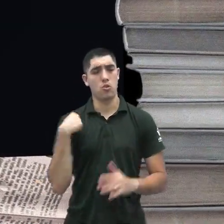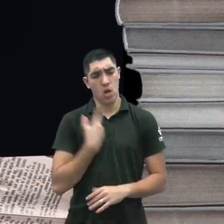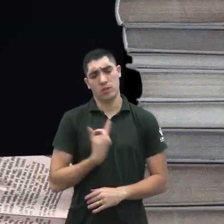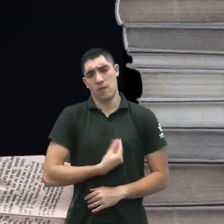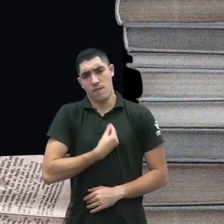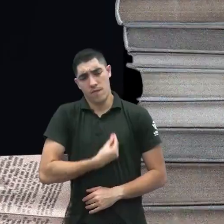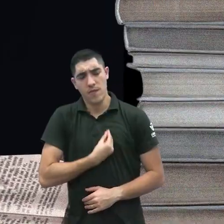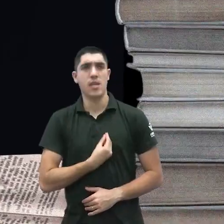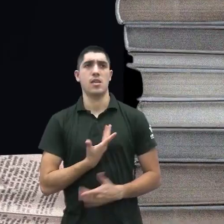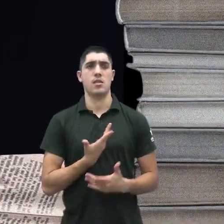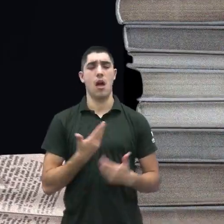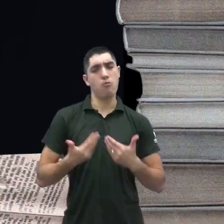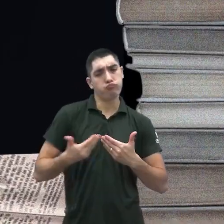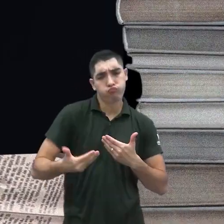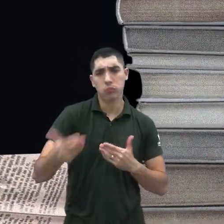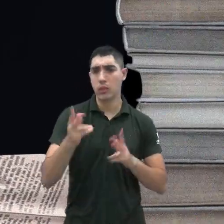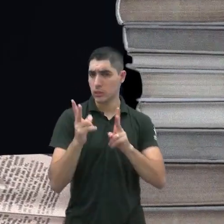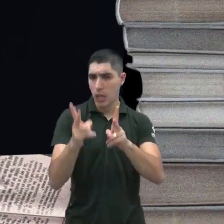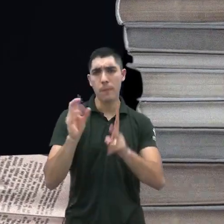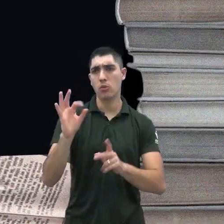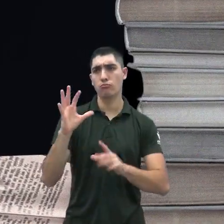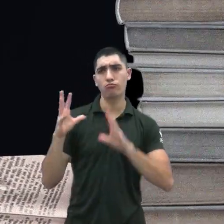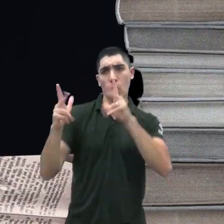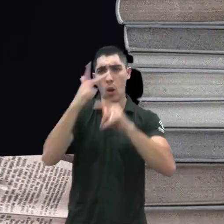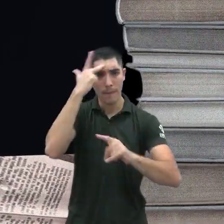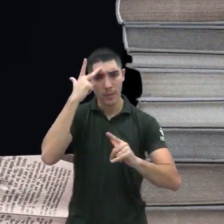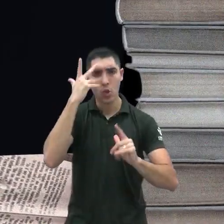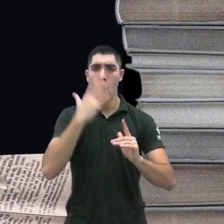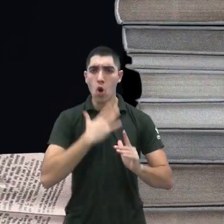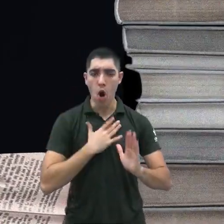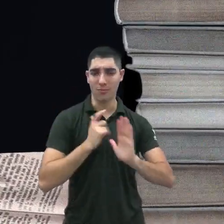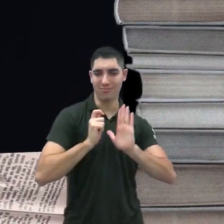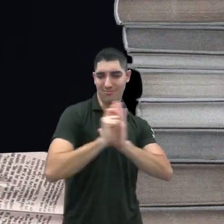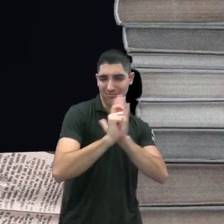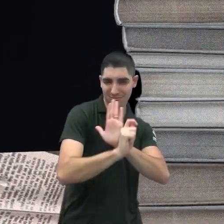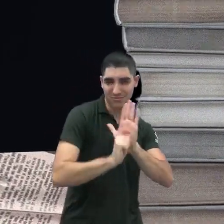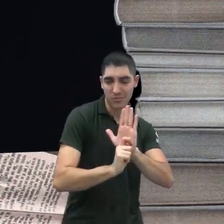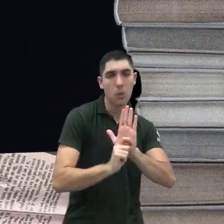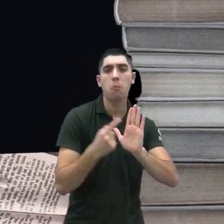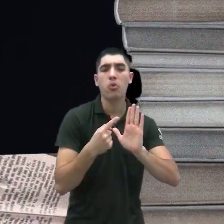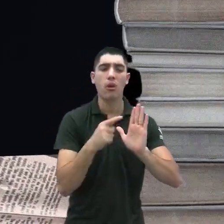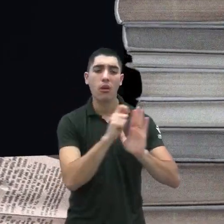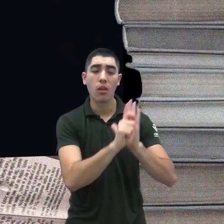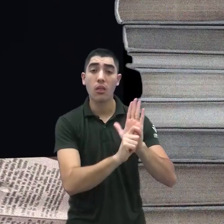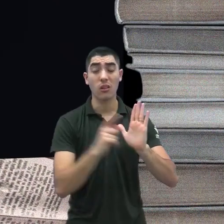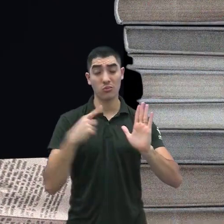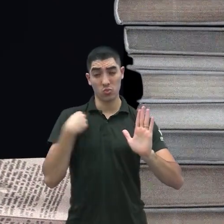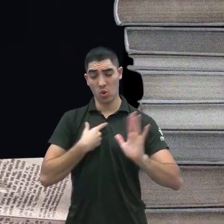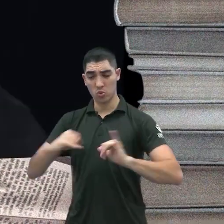vida. Eu acho que o movimento da própria vida é um movimento que você faz para vencer a dor,